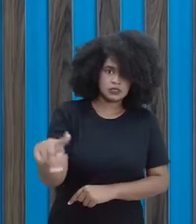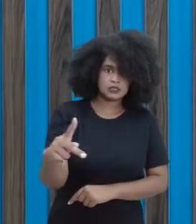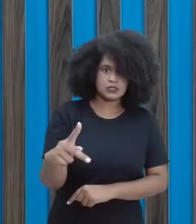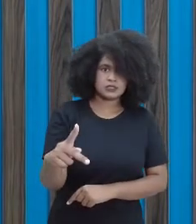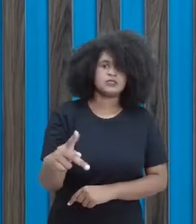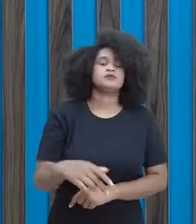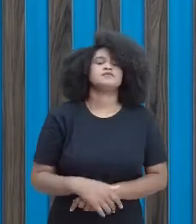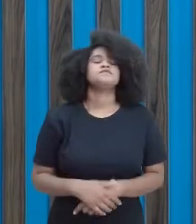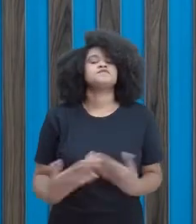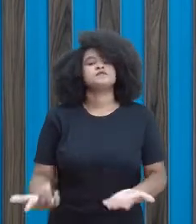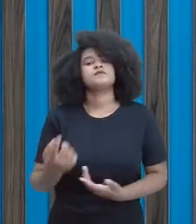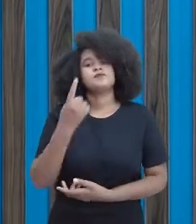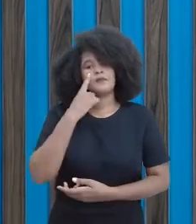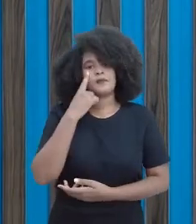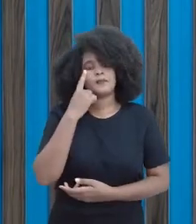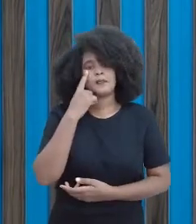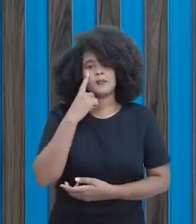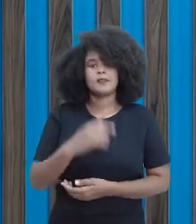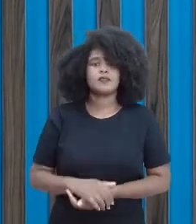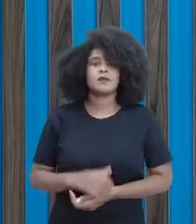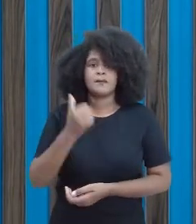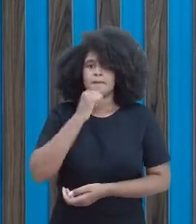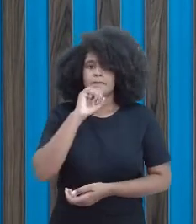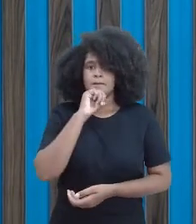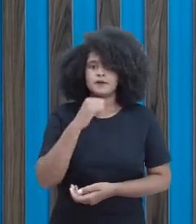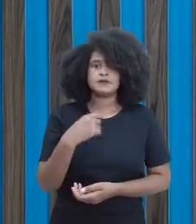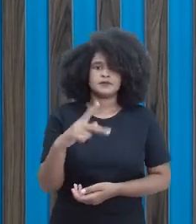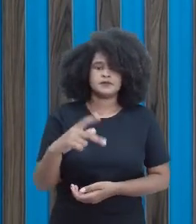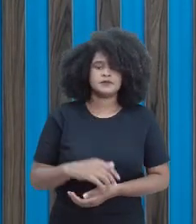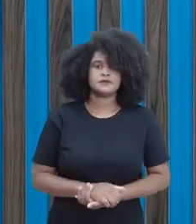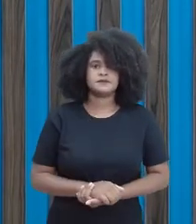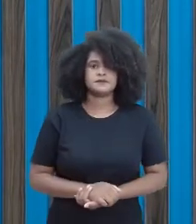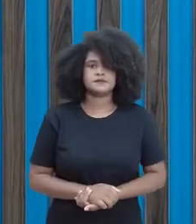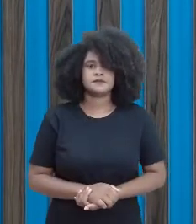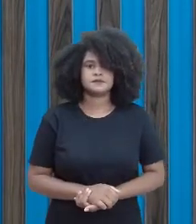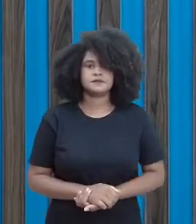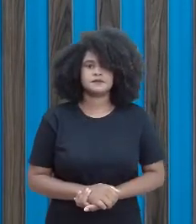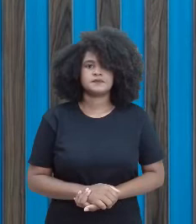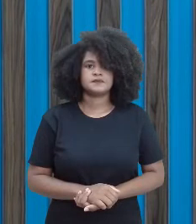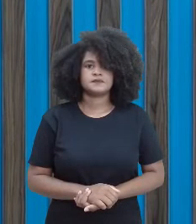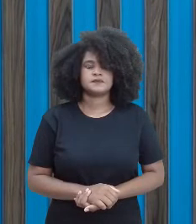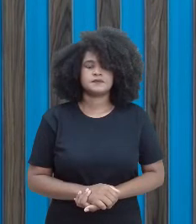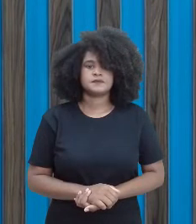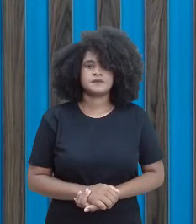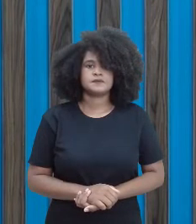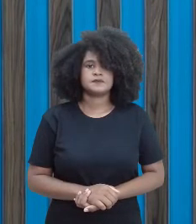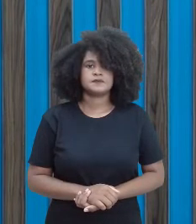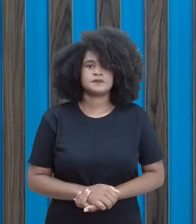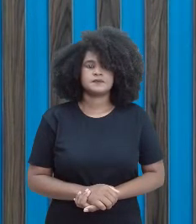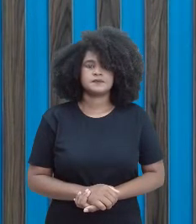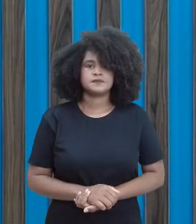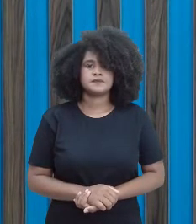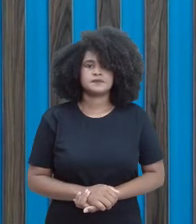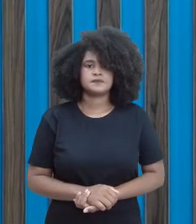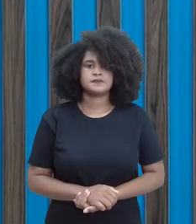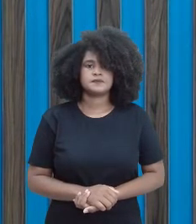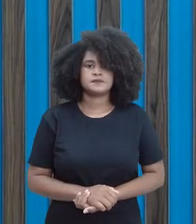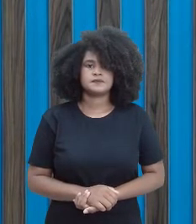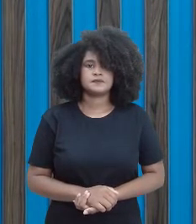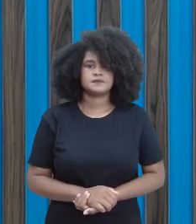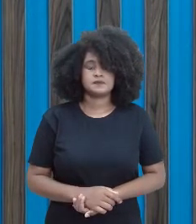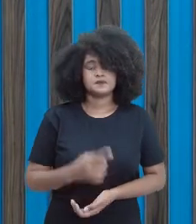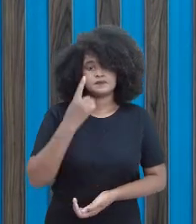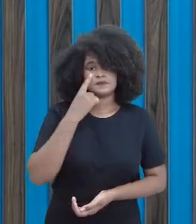Então, his mother was not paying the school and asked the principal of Oswaldo Cruz School for help. Ou seja, sua